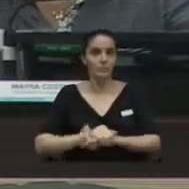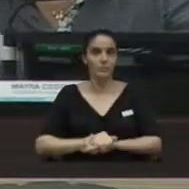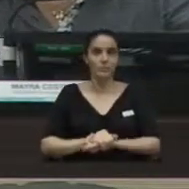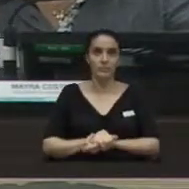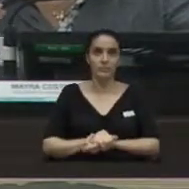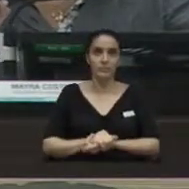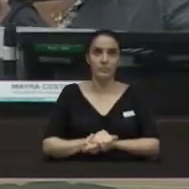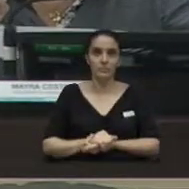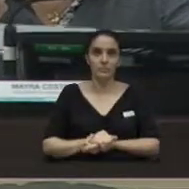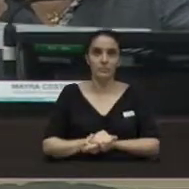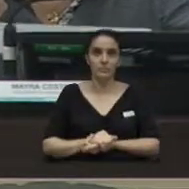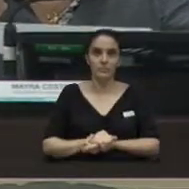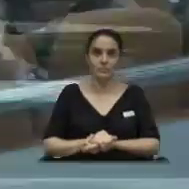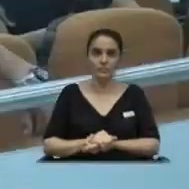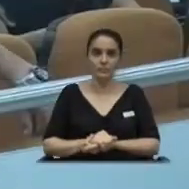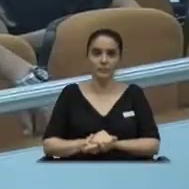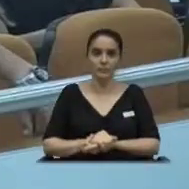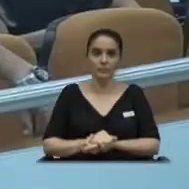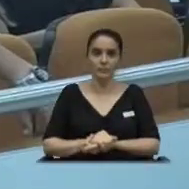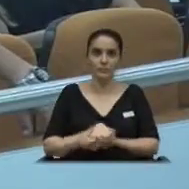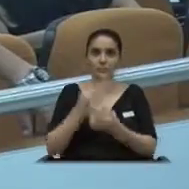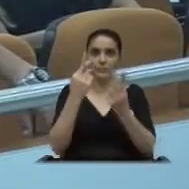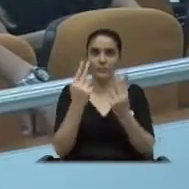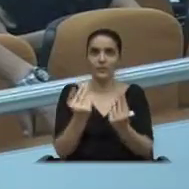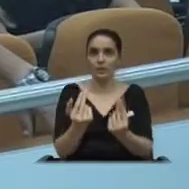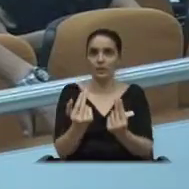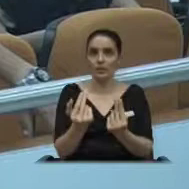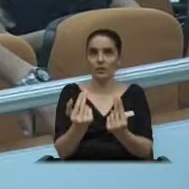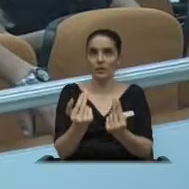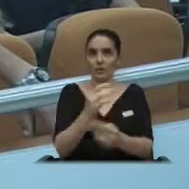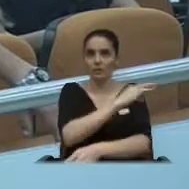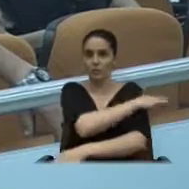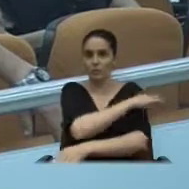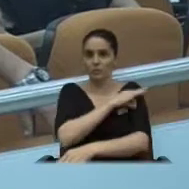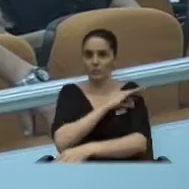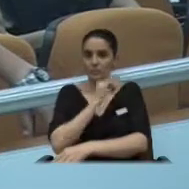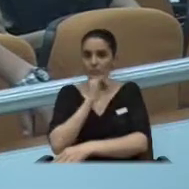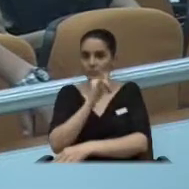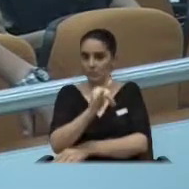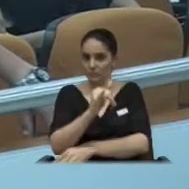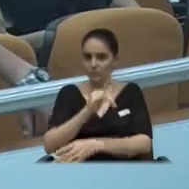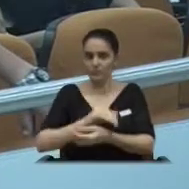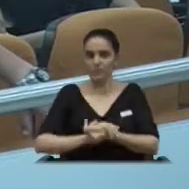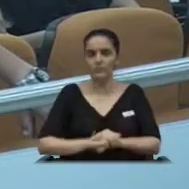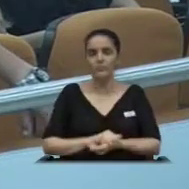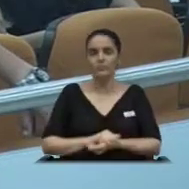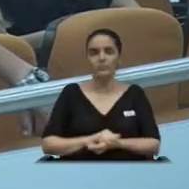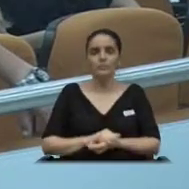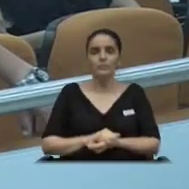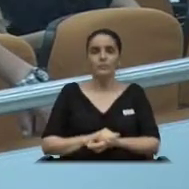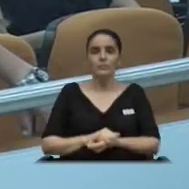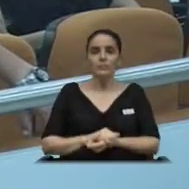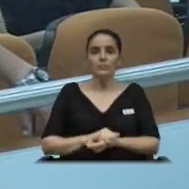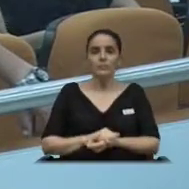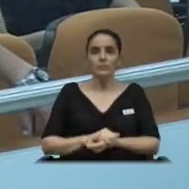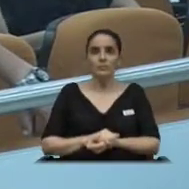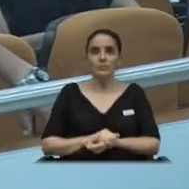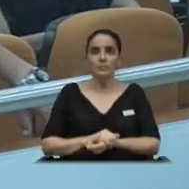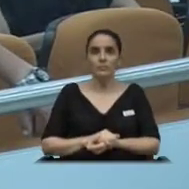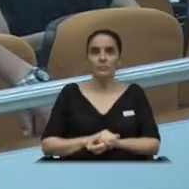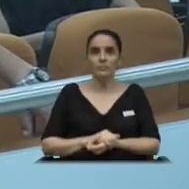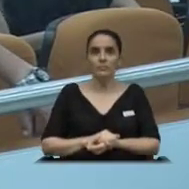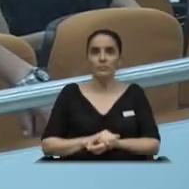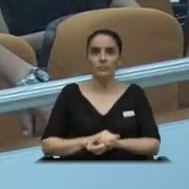Mas... pode ser como o senhor colocou, pode ser que seja pontual, mas foi ou uma coincidência, mas aconteceu. Tá bem, mas, isso deixou a